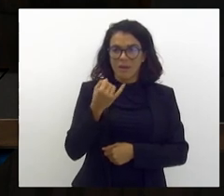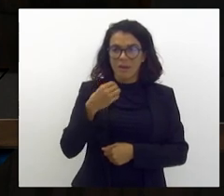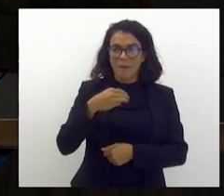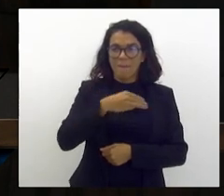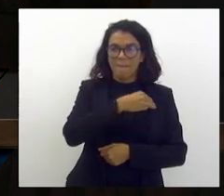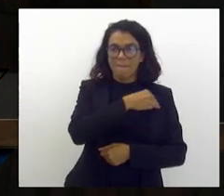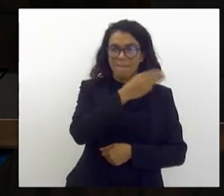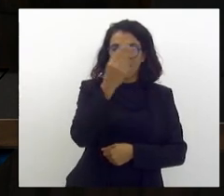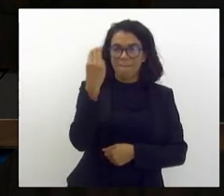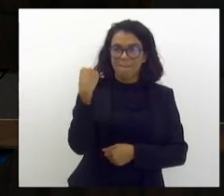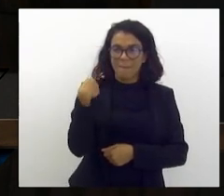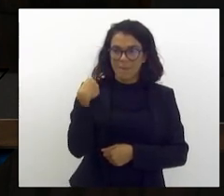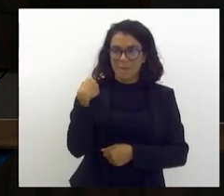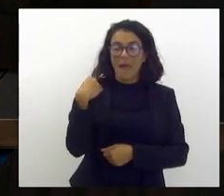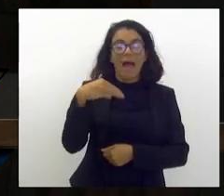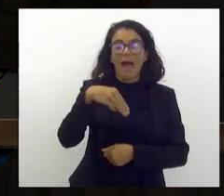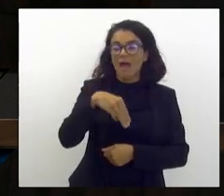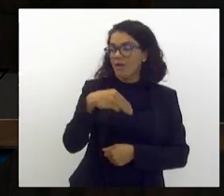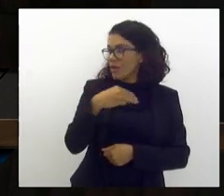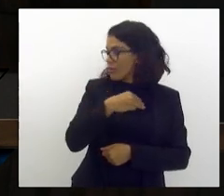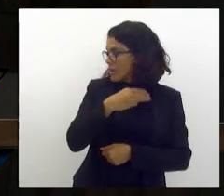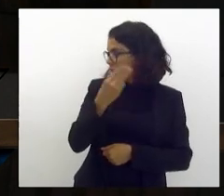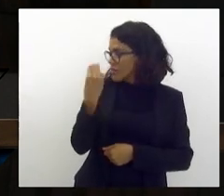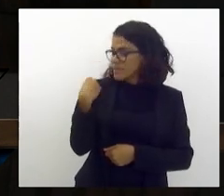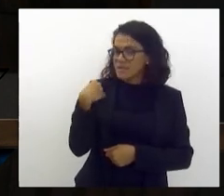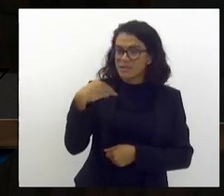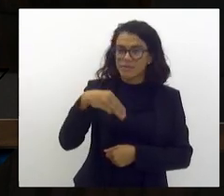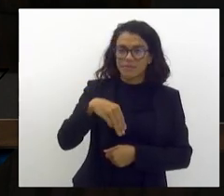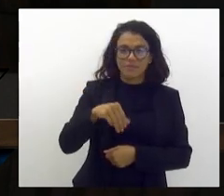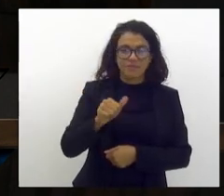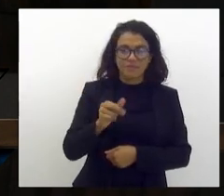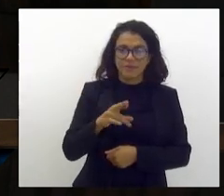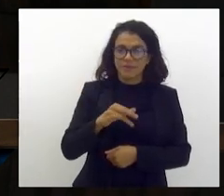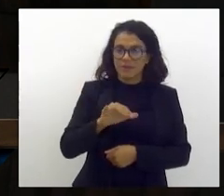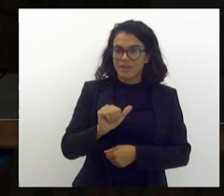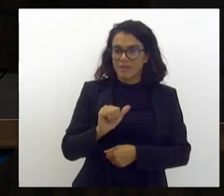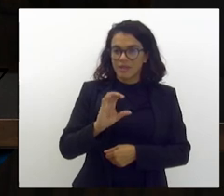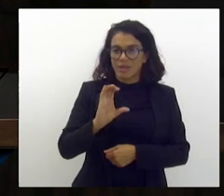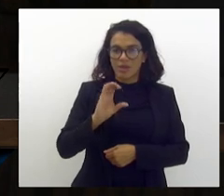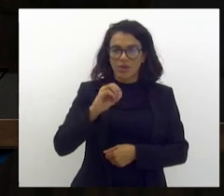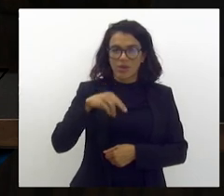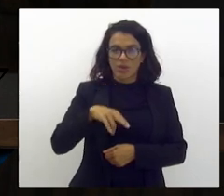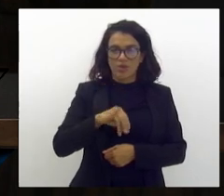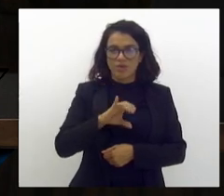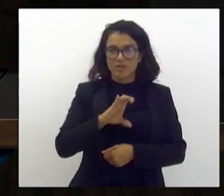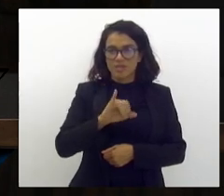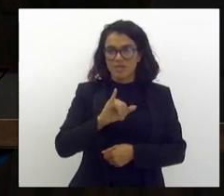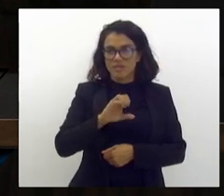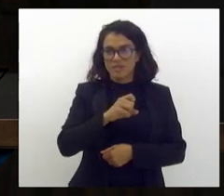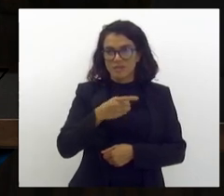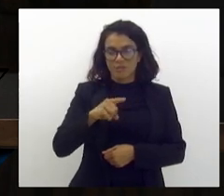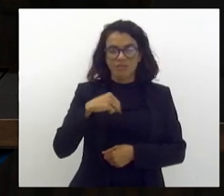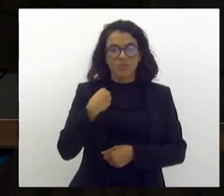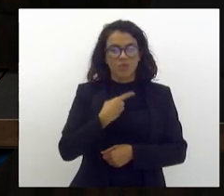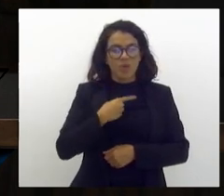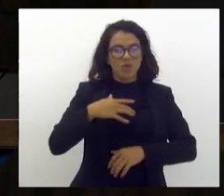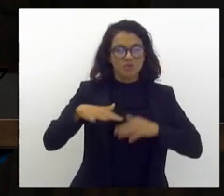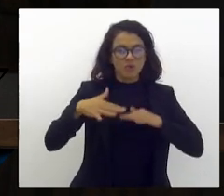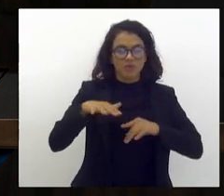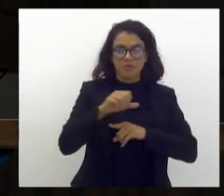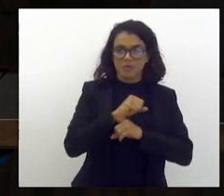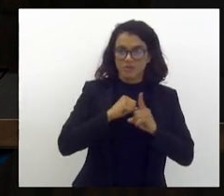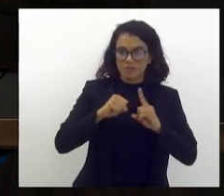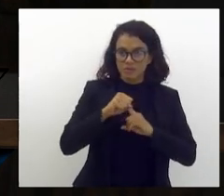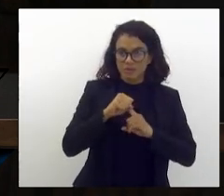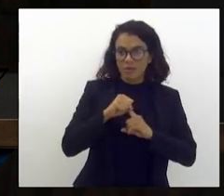Conceição de Volta Redonda. Ela é uma figura muito querida por nós do movimento social,